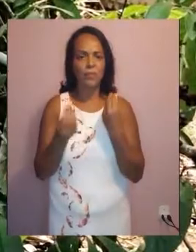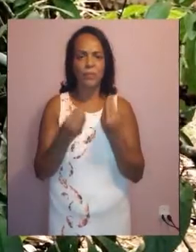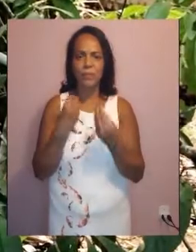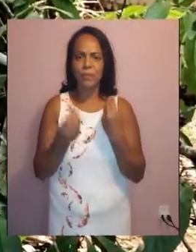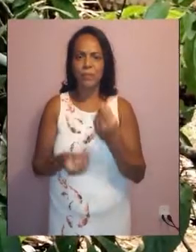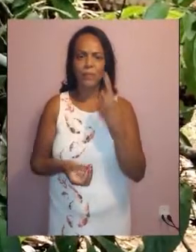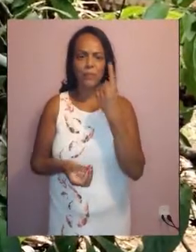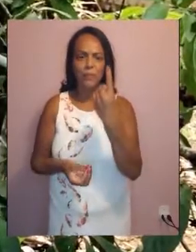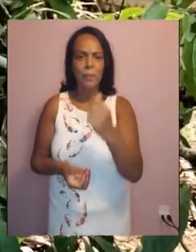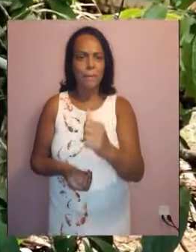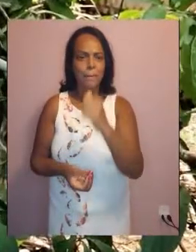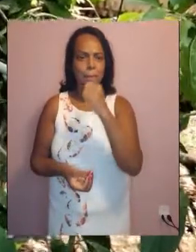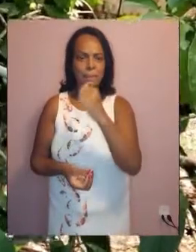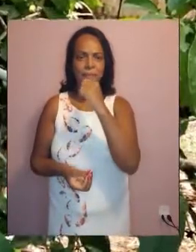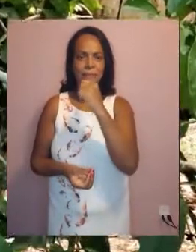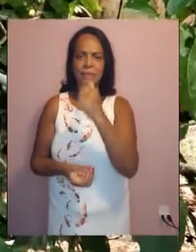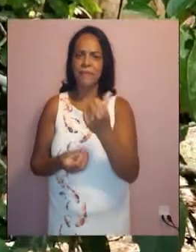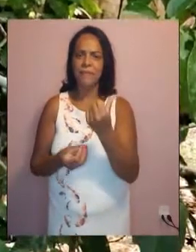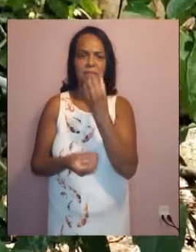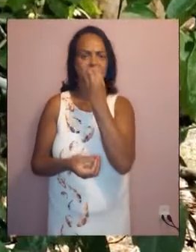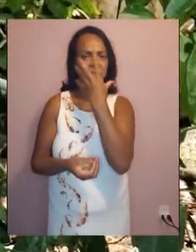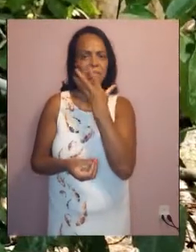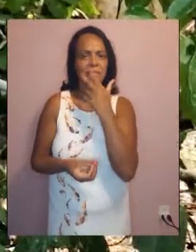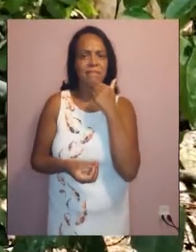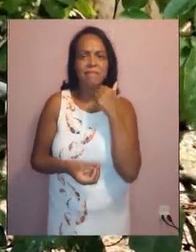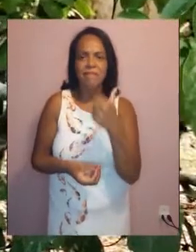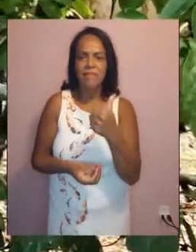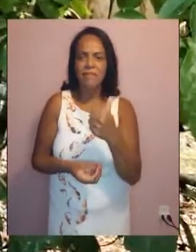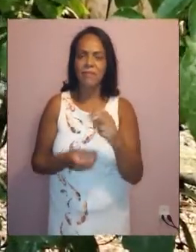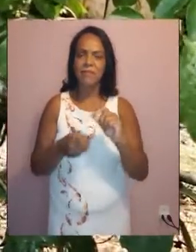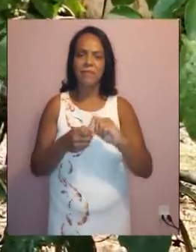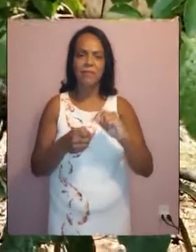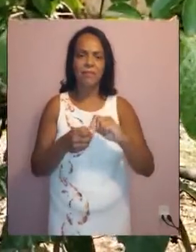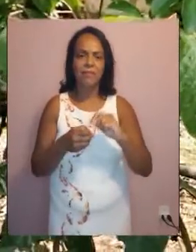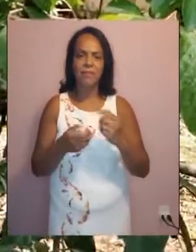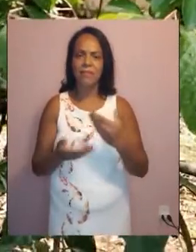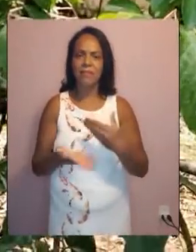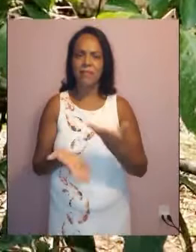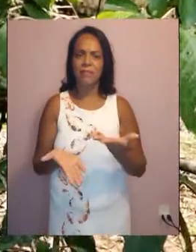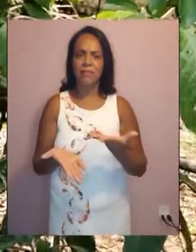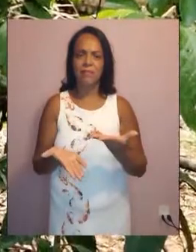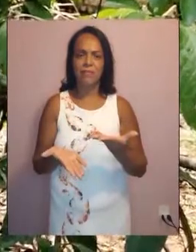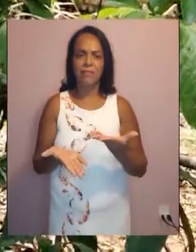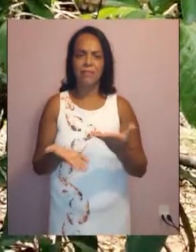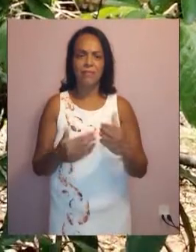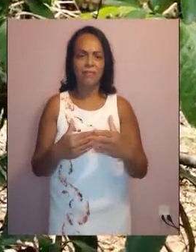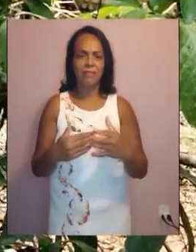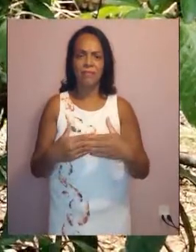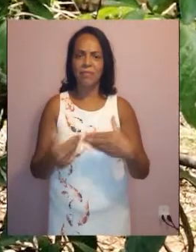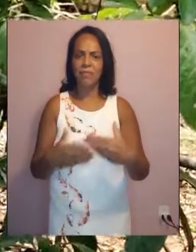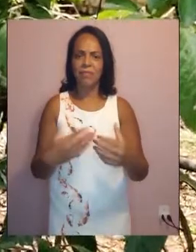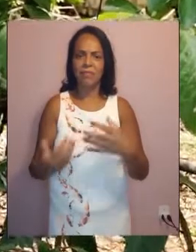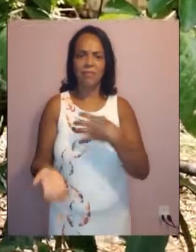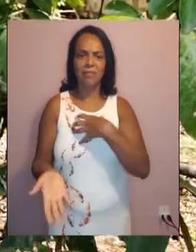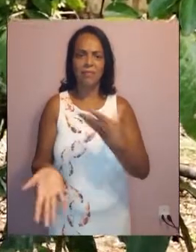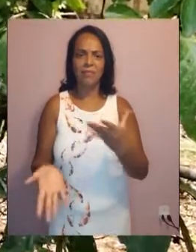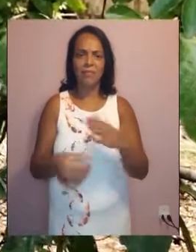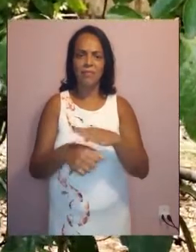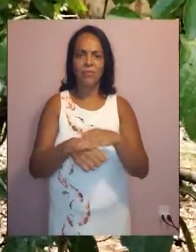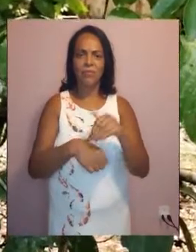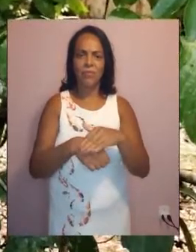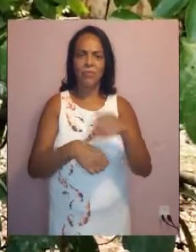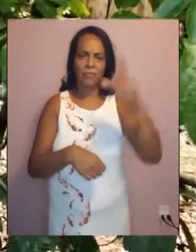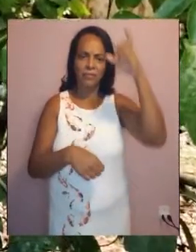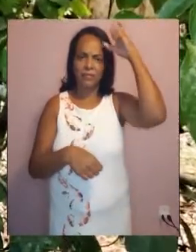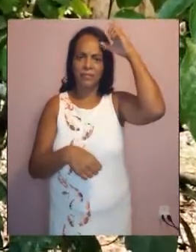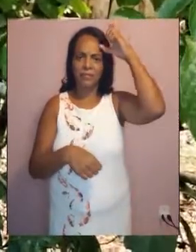tão boa daquela fazerem daquele jeito, achar que pode chamar o demônio? Olha,